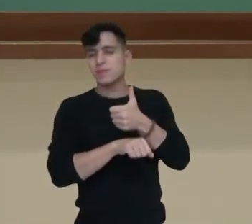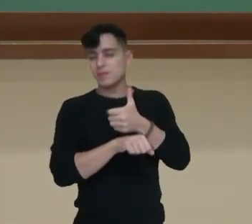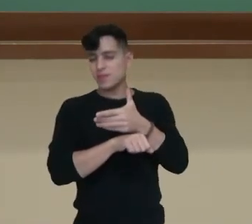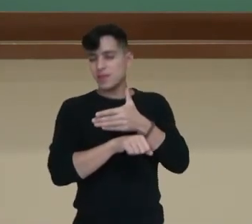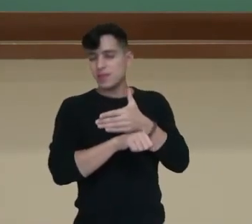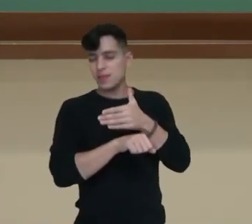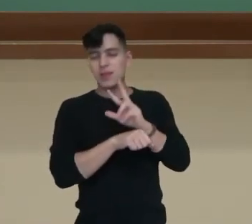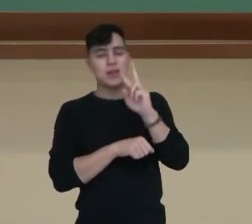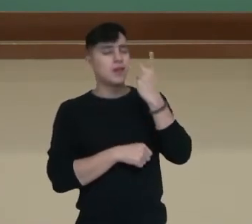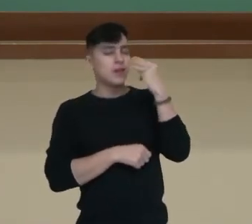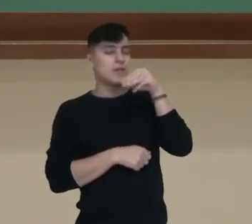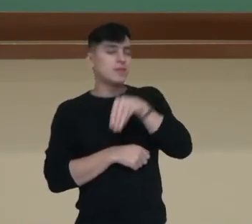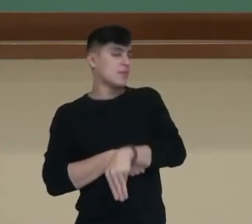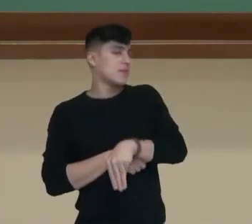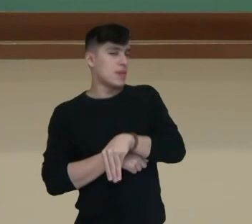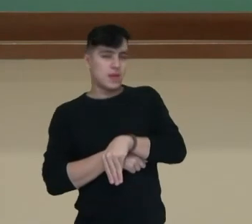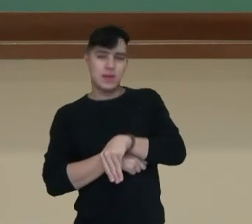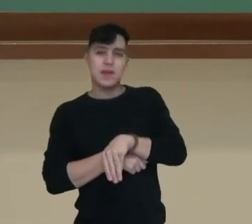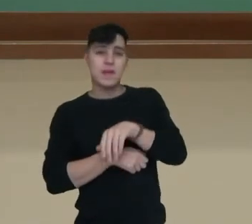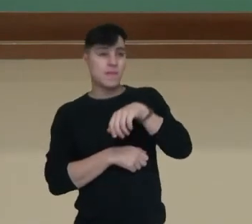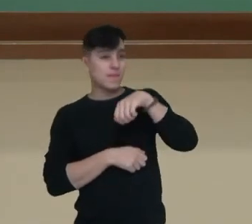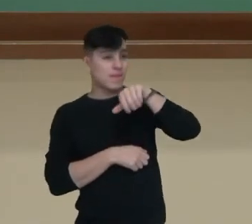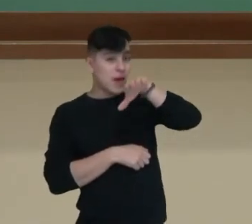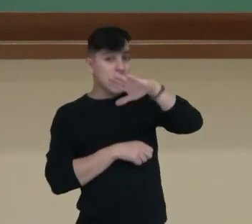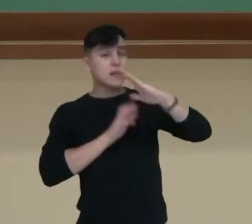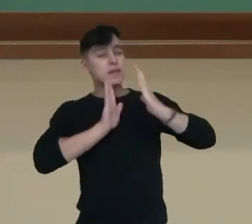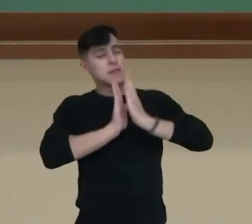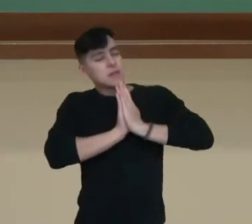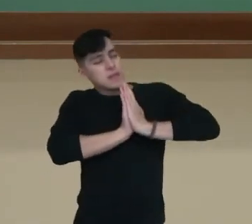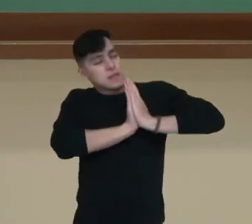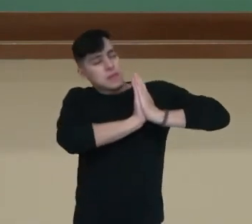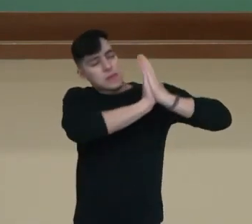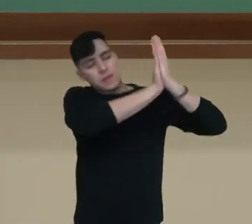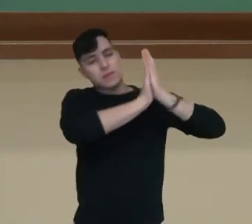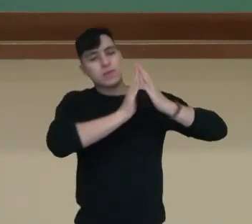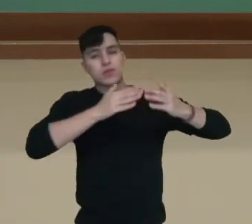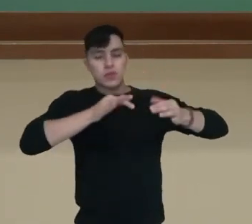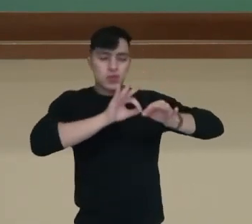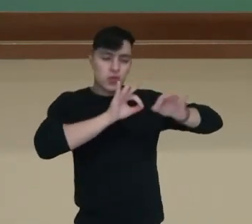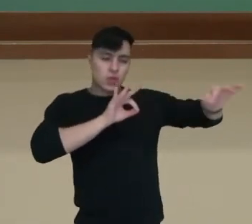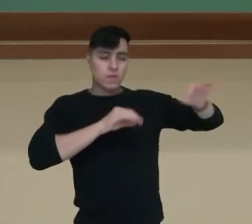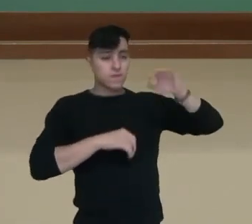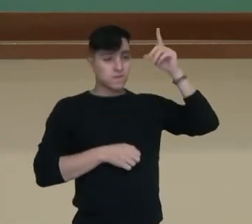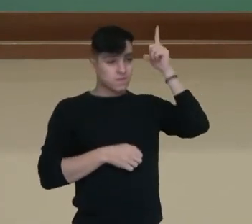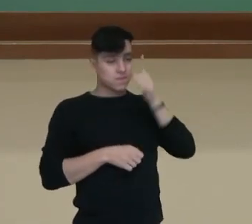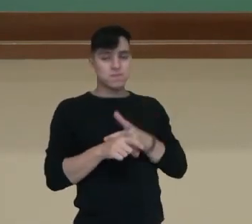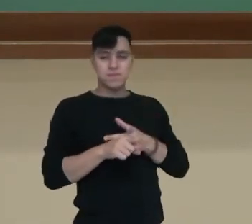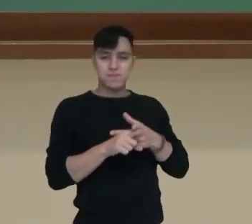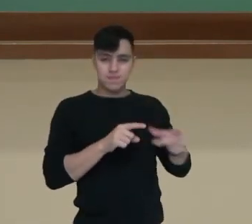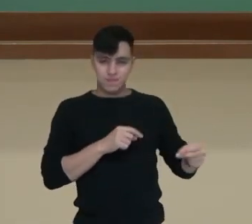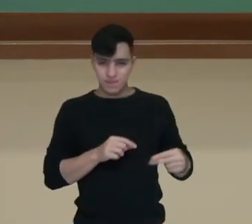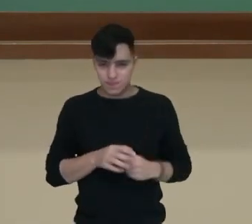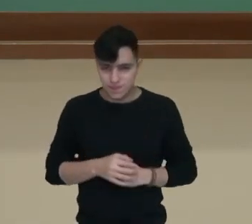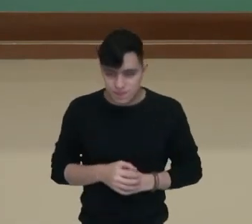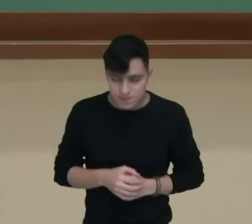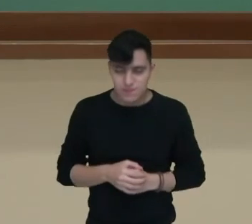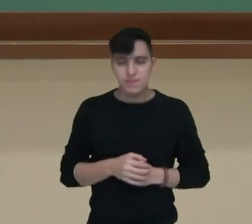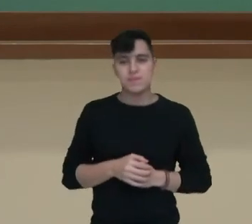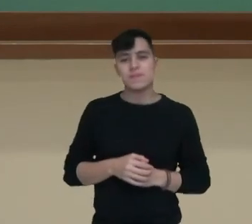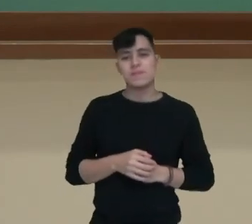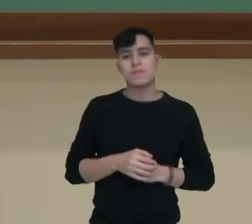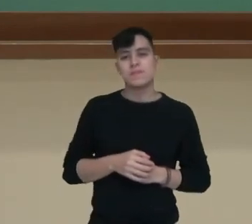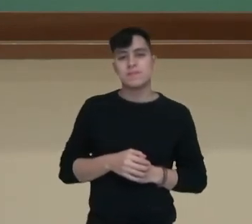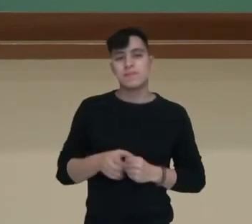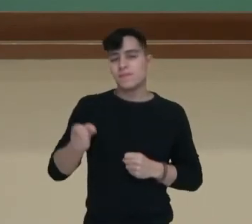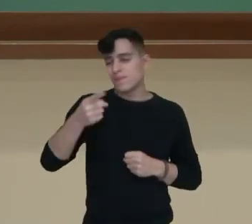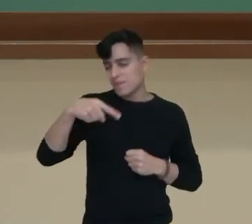dá 2 minutos. Quem conseguir empurrar mais longe o colega é que vence a atividade de jogos de oposição. E ainda mais você